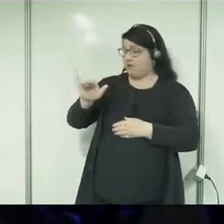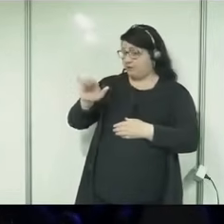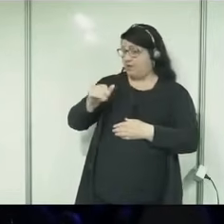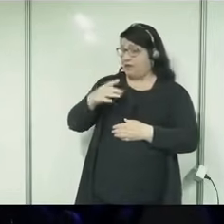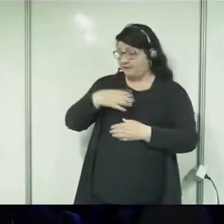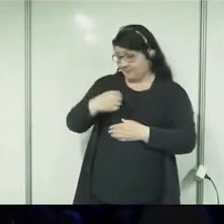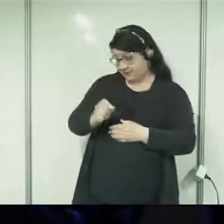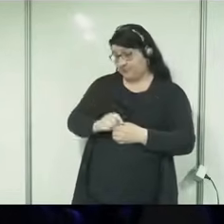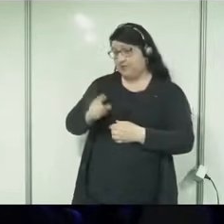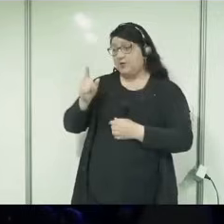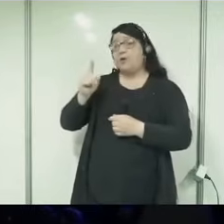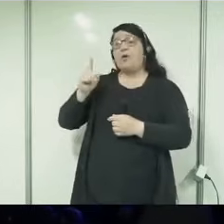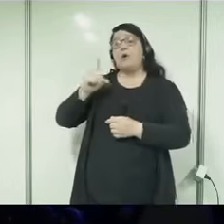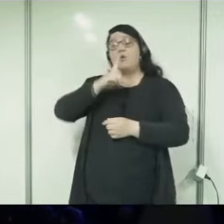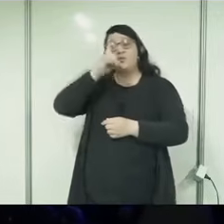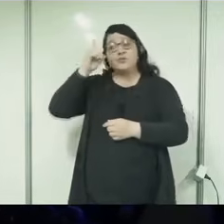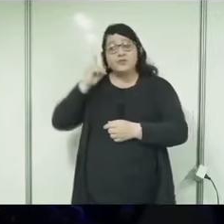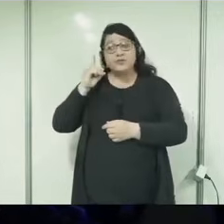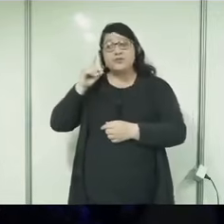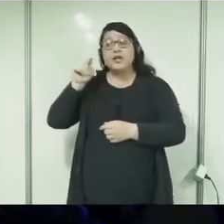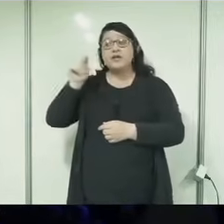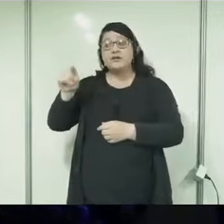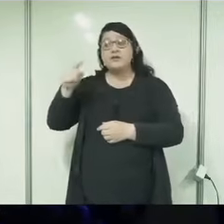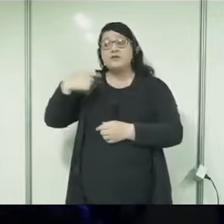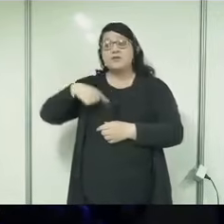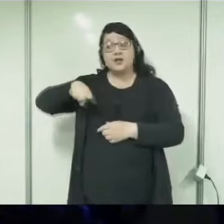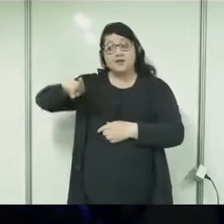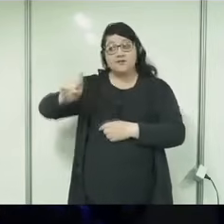Só que ela me disse isso depois de padre.